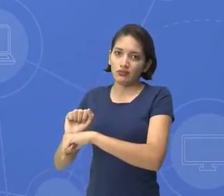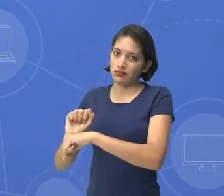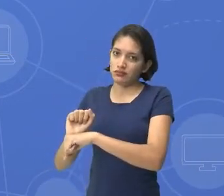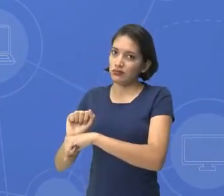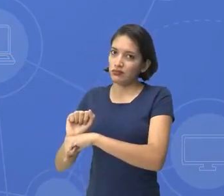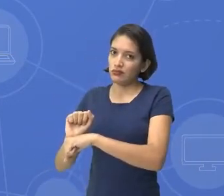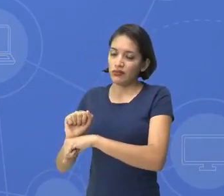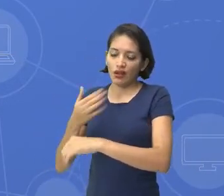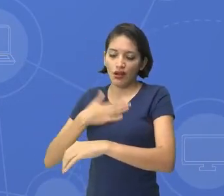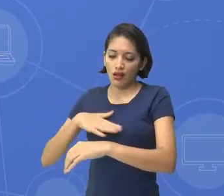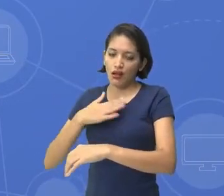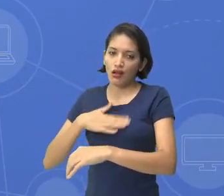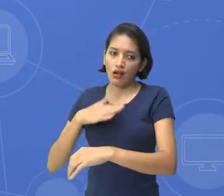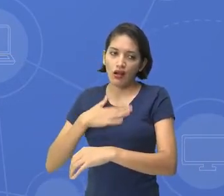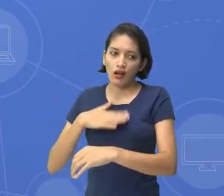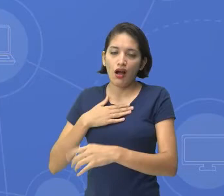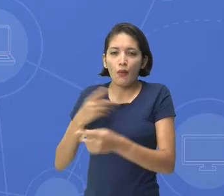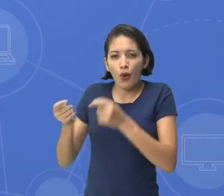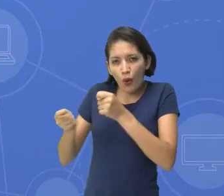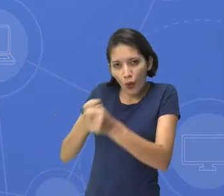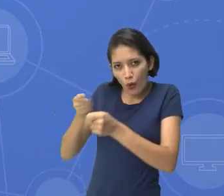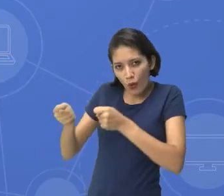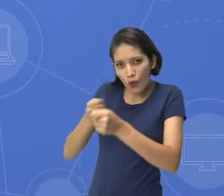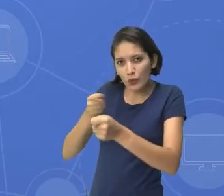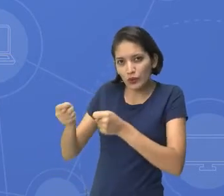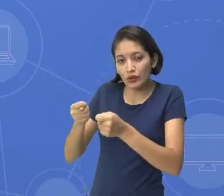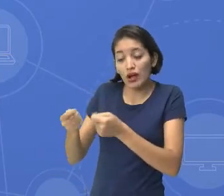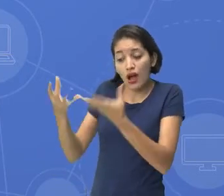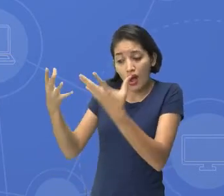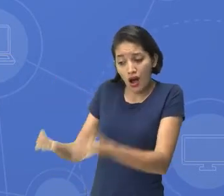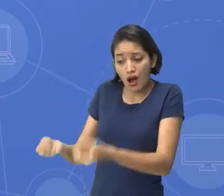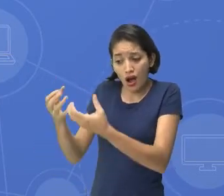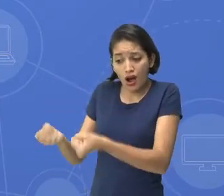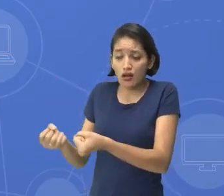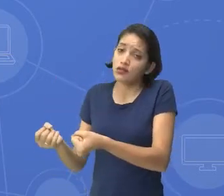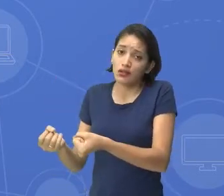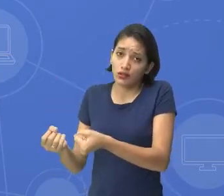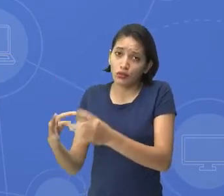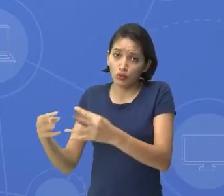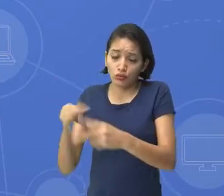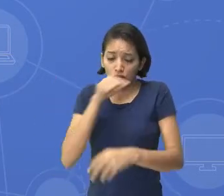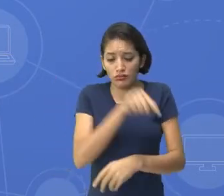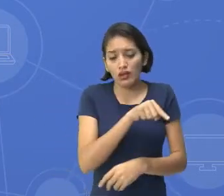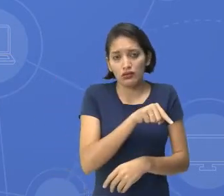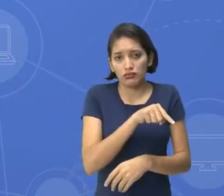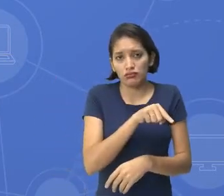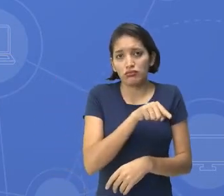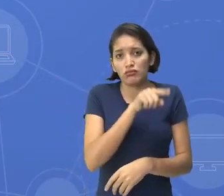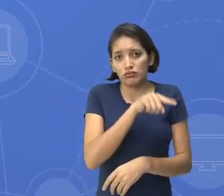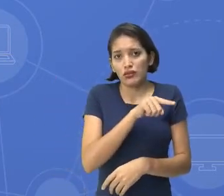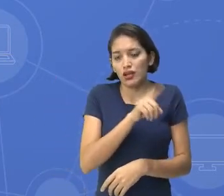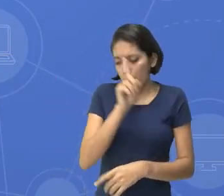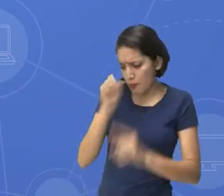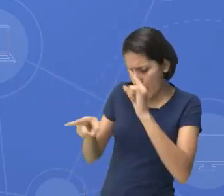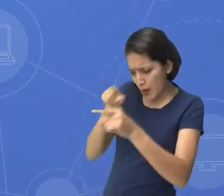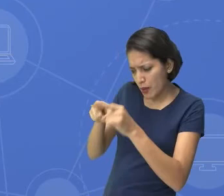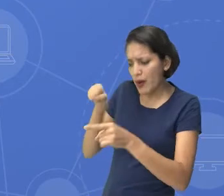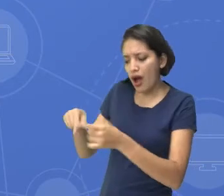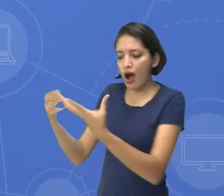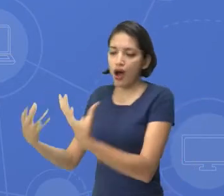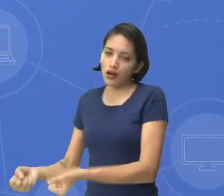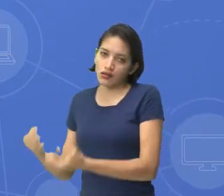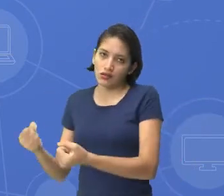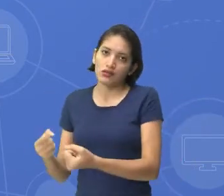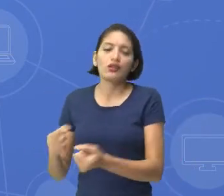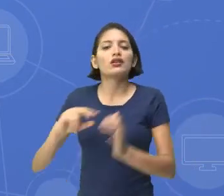mantenha tranquila, na paz, aceitando tudo que vem de cima para baixo. Isso é um discurso